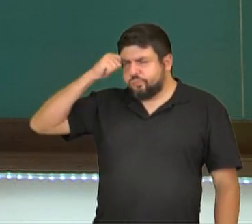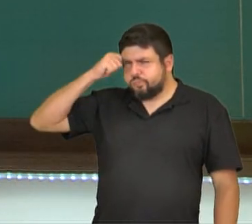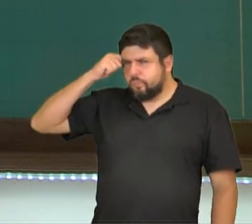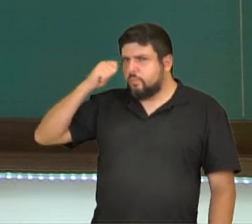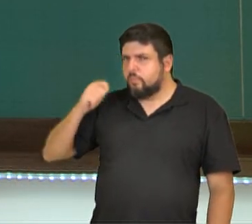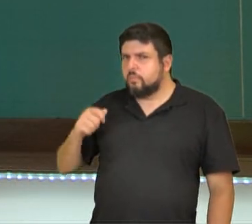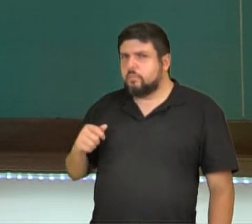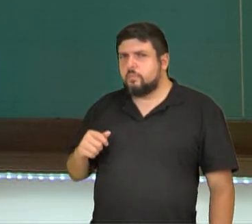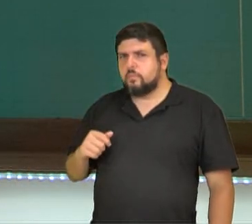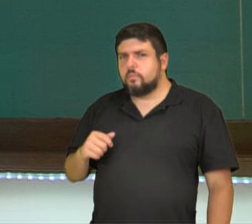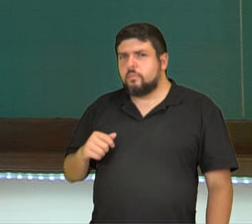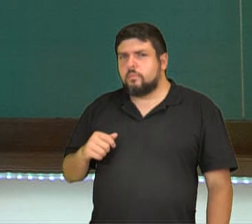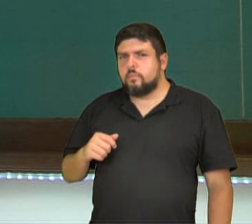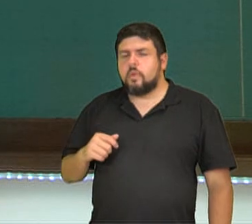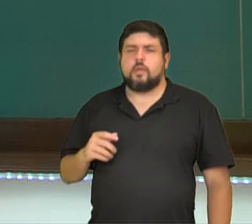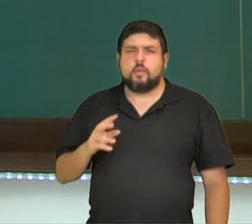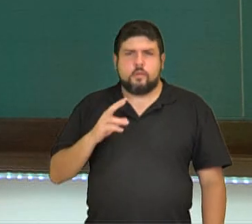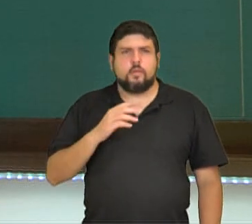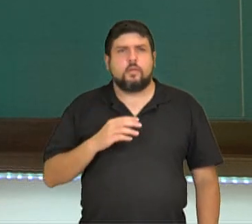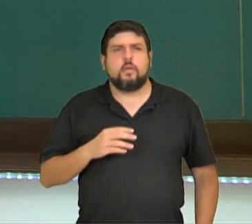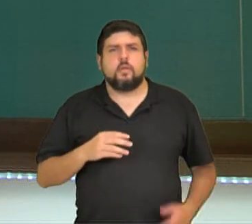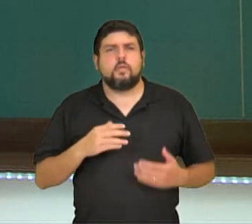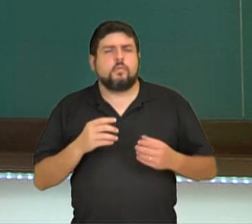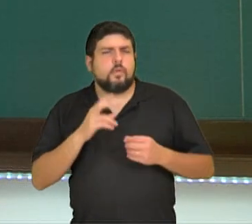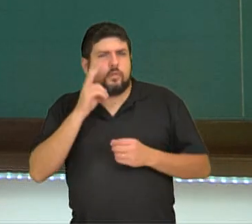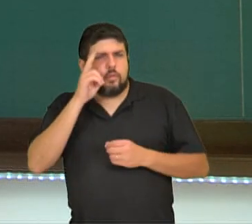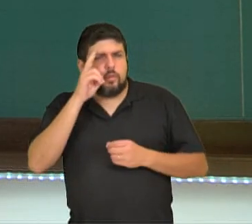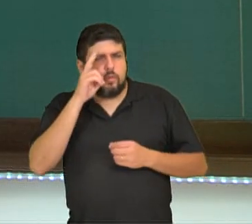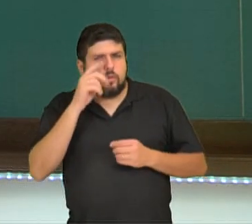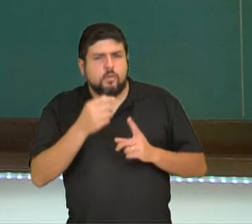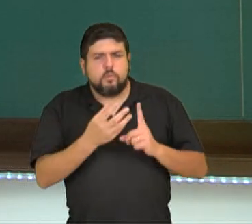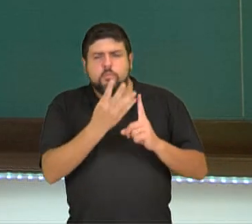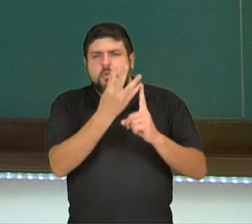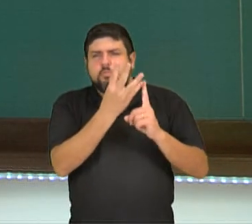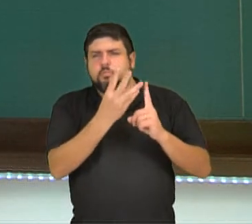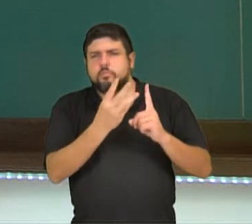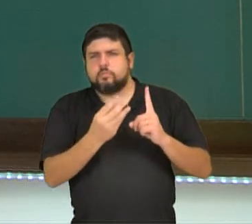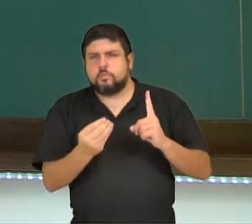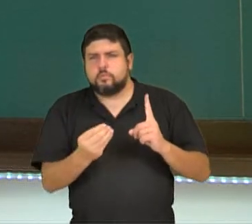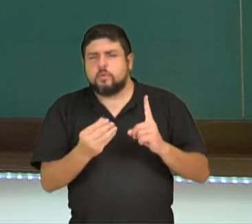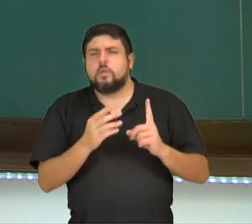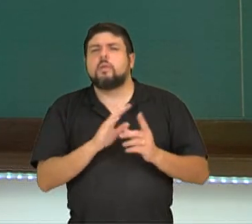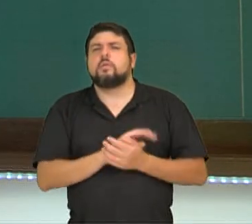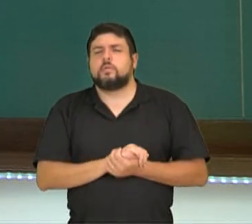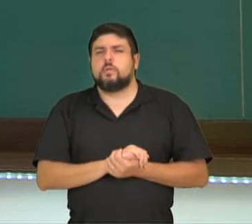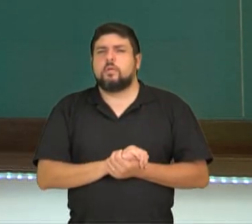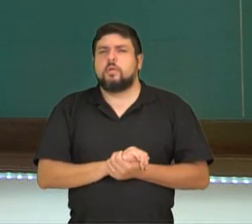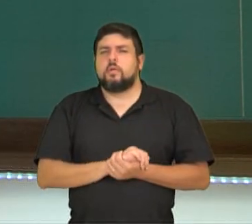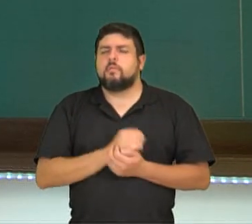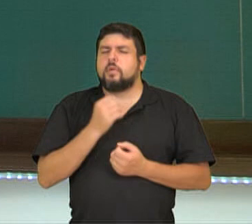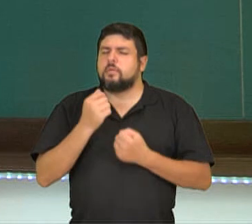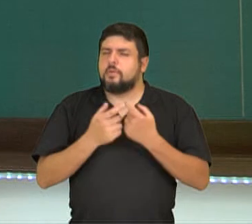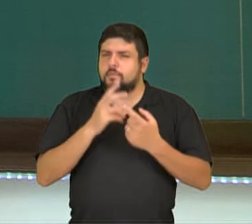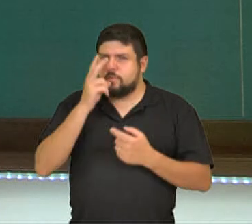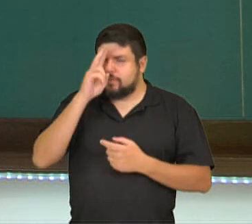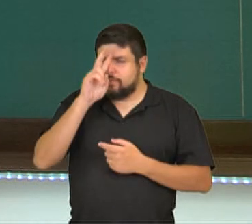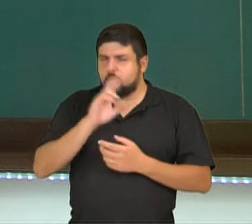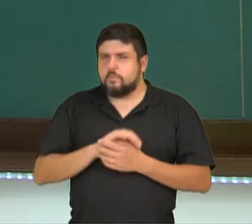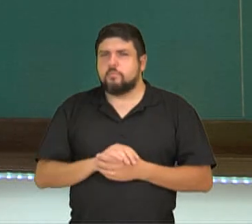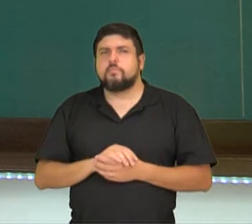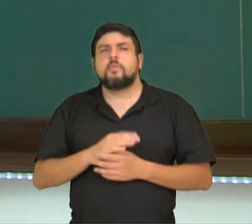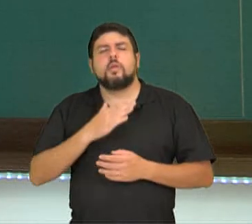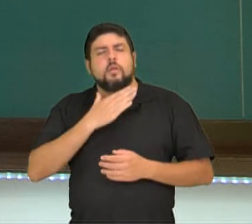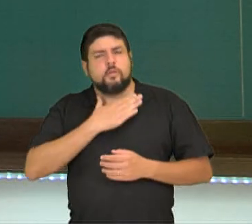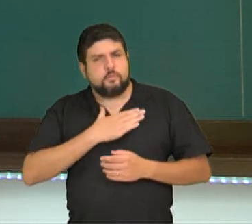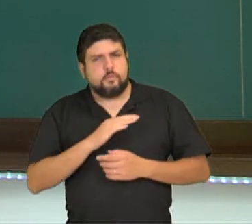da decomposição em fatores primos? Já utilizou, né? Só que às vezes não lembra, né? Então, o que é